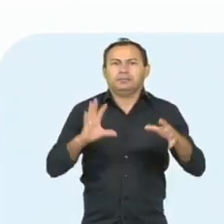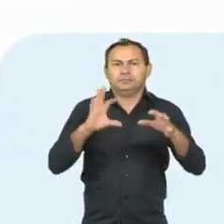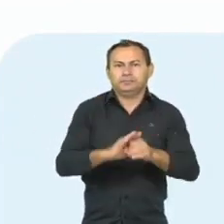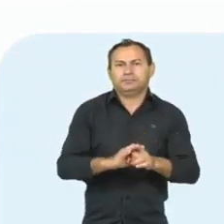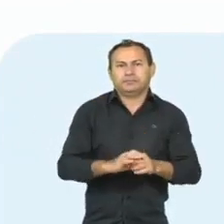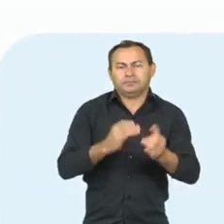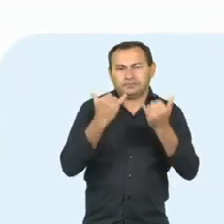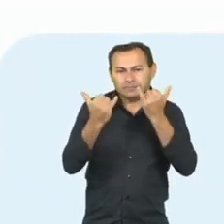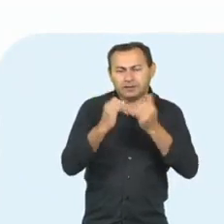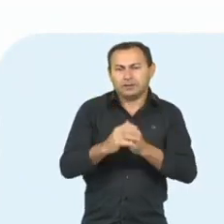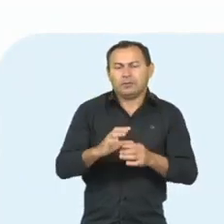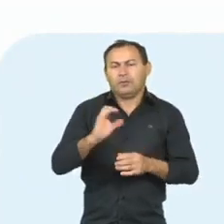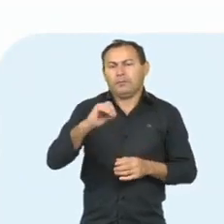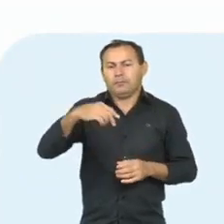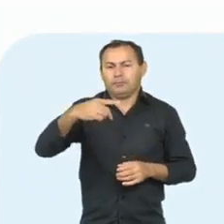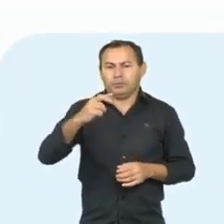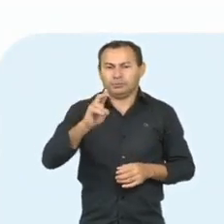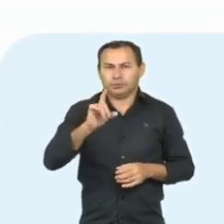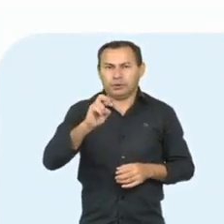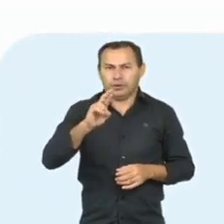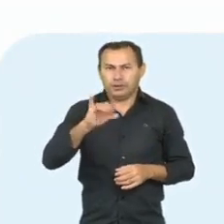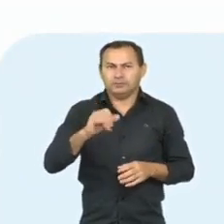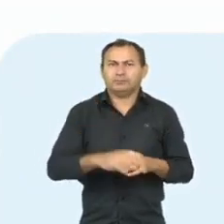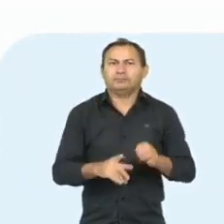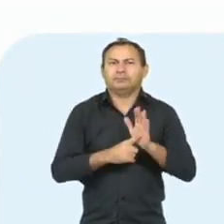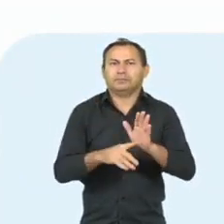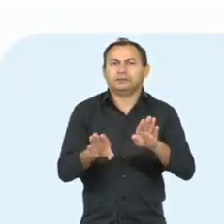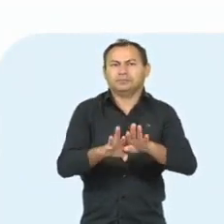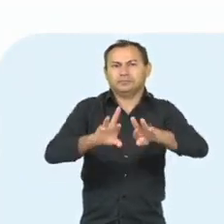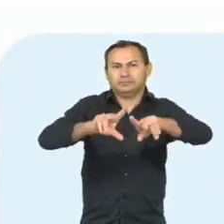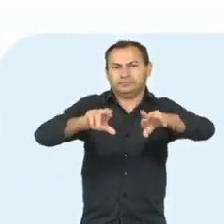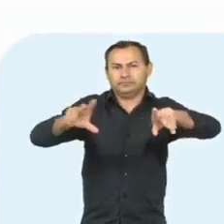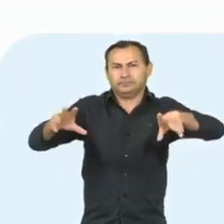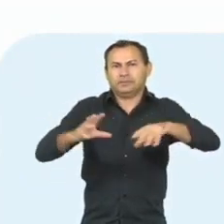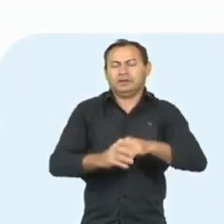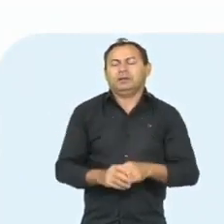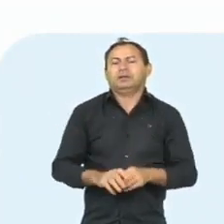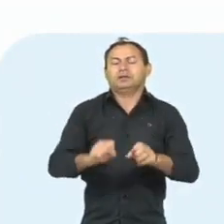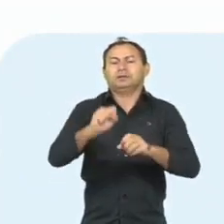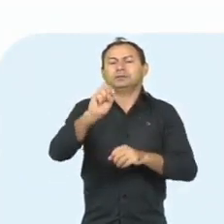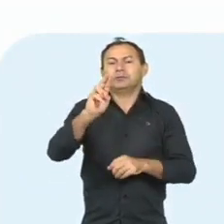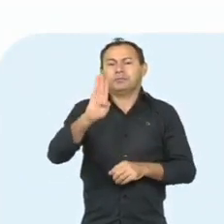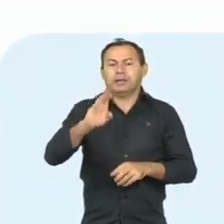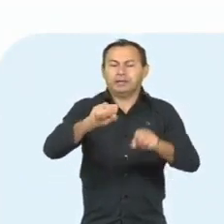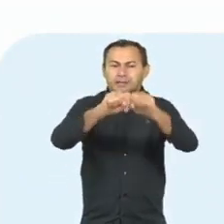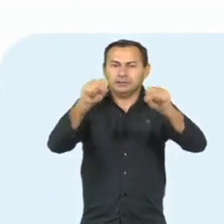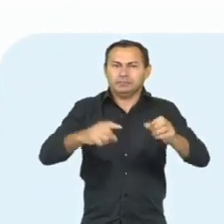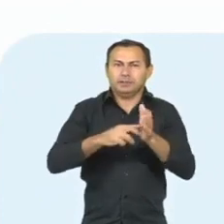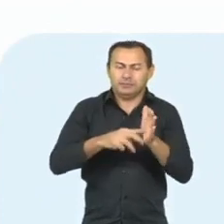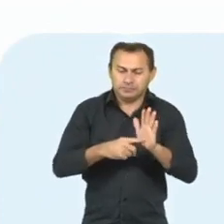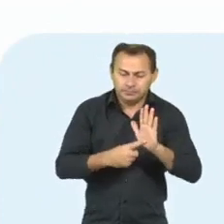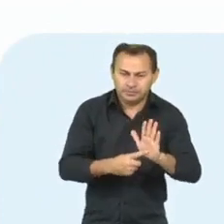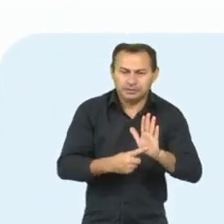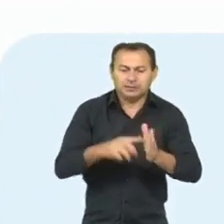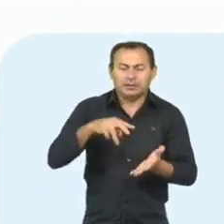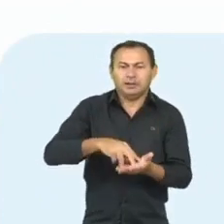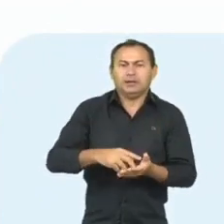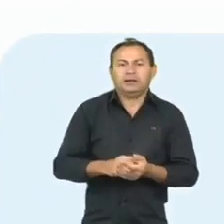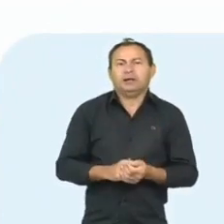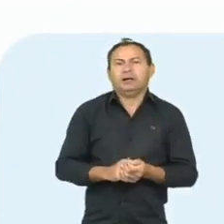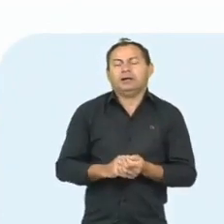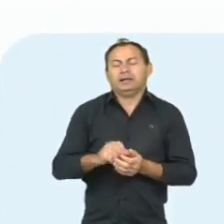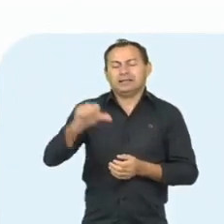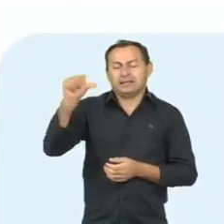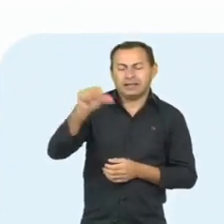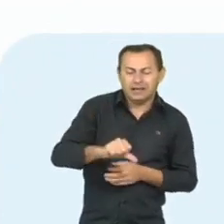à notificação compulsória, e trouxe os diferentes subsistemas presentes, como o sistema de informação de